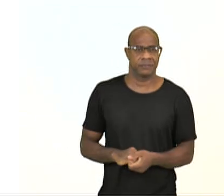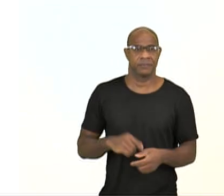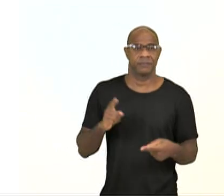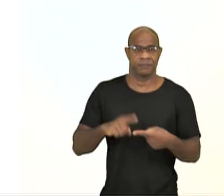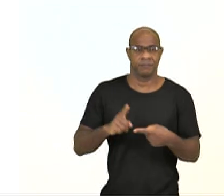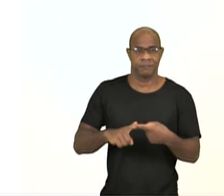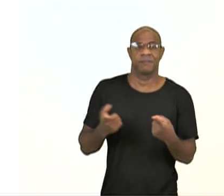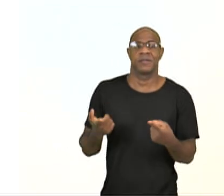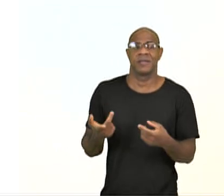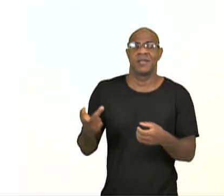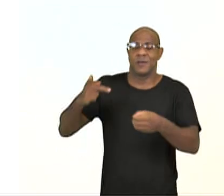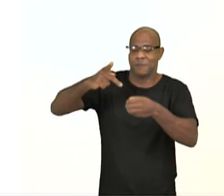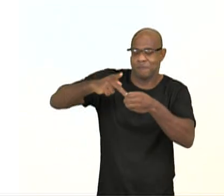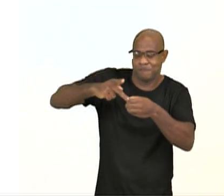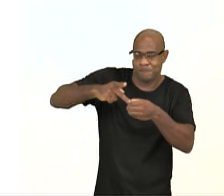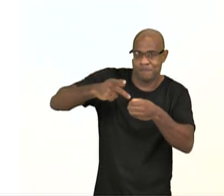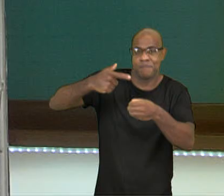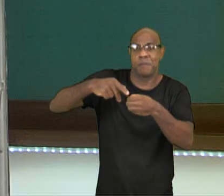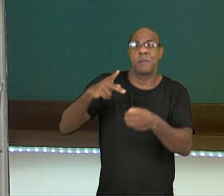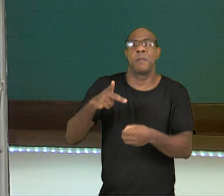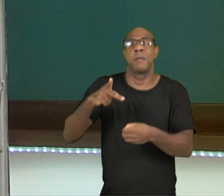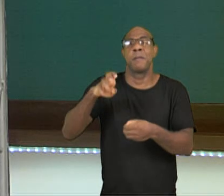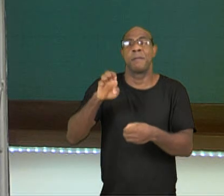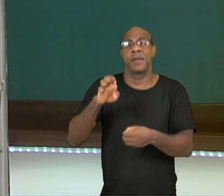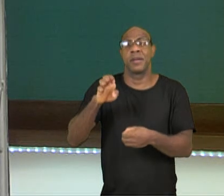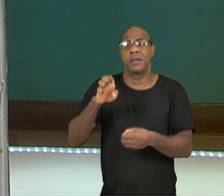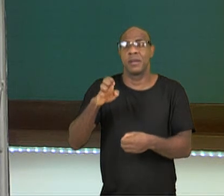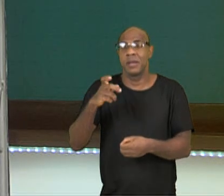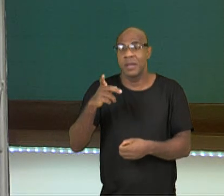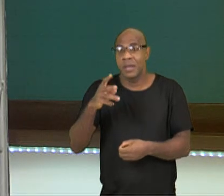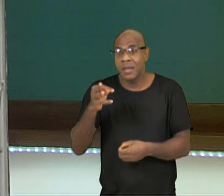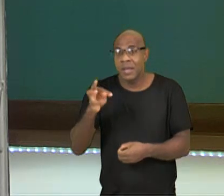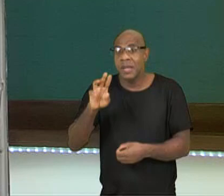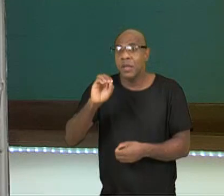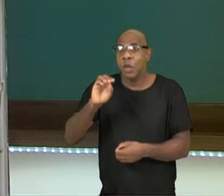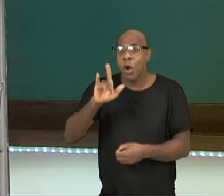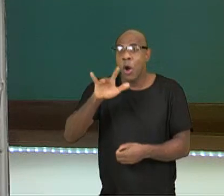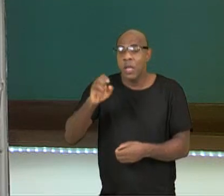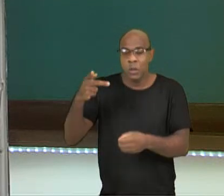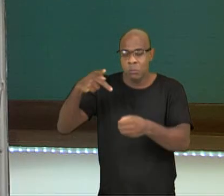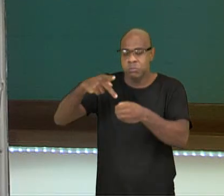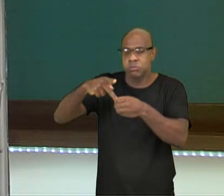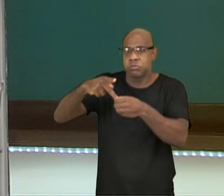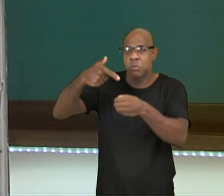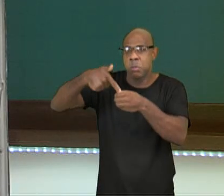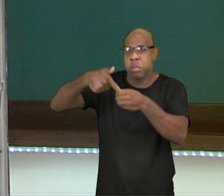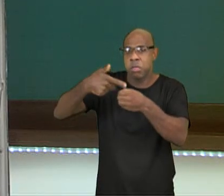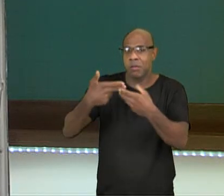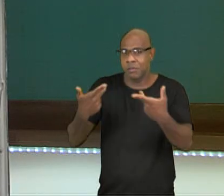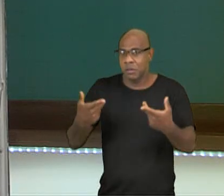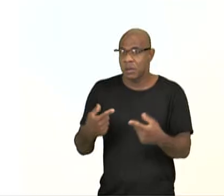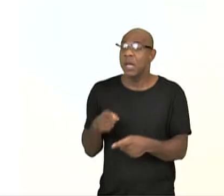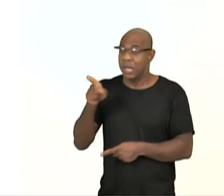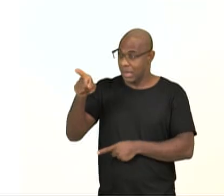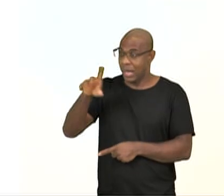do petróleo. Poxa, professora, na África tem petróleo, tem bastante, é por isso que eles querem. Por isso que tem briga.